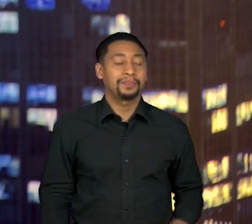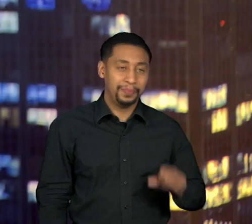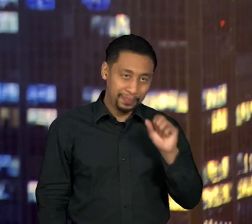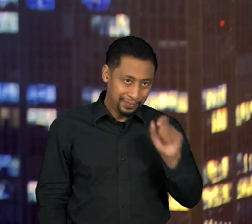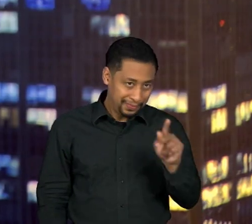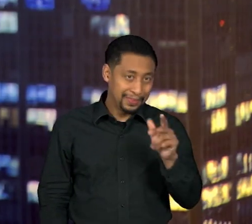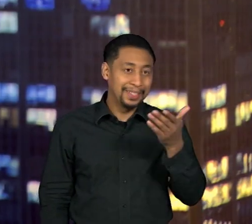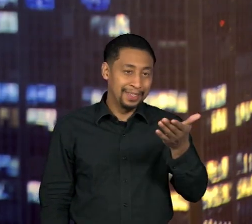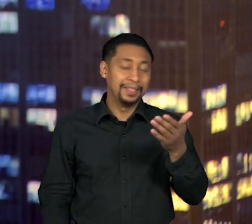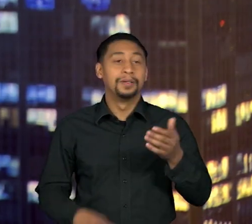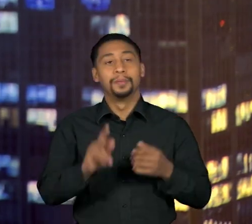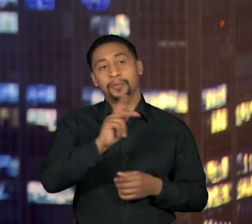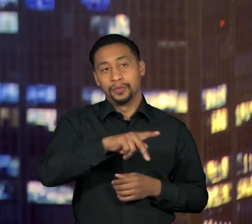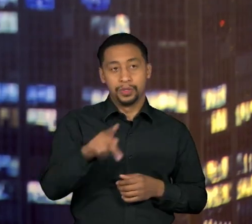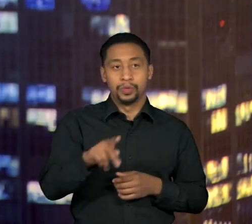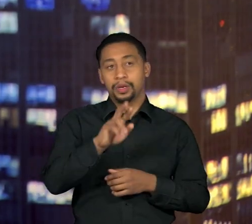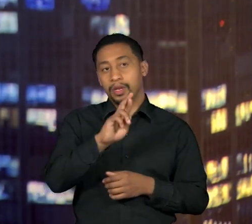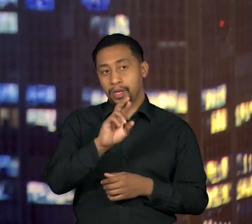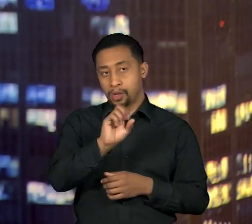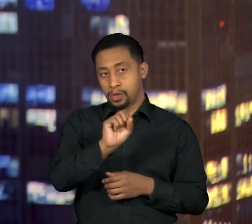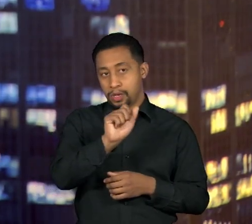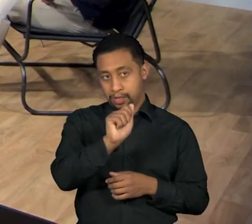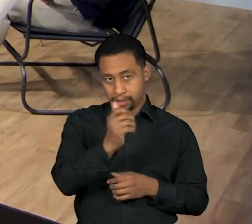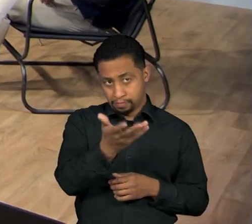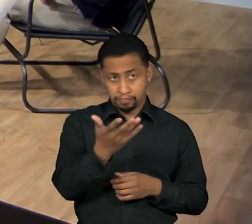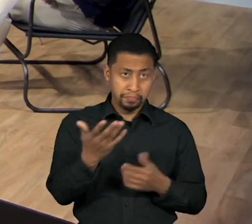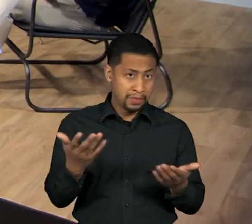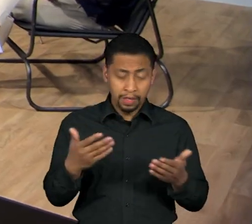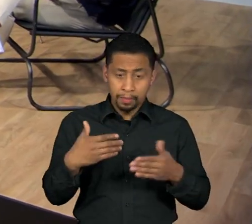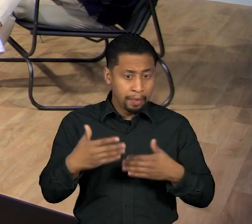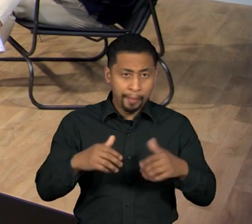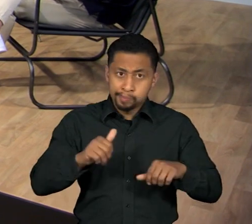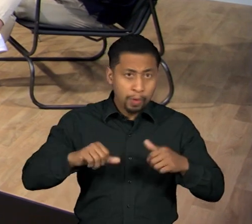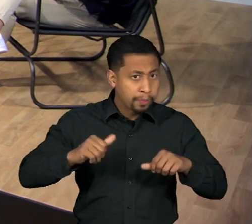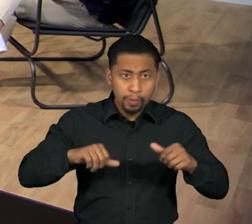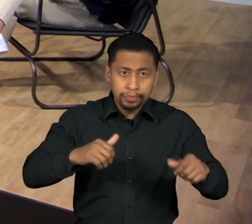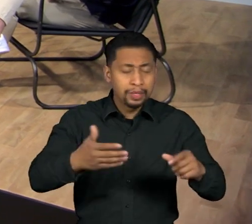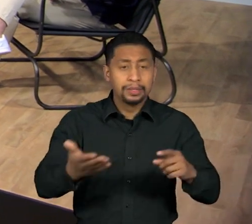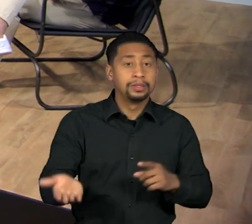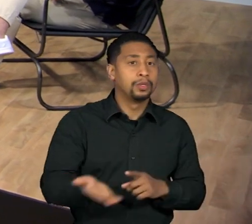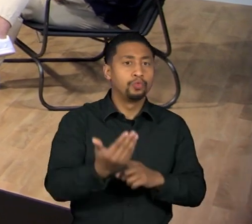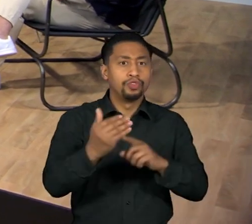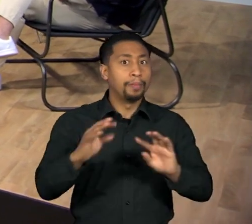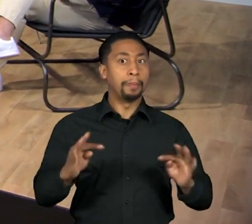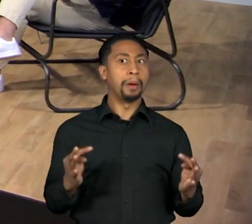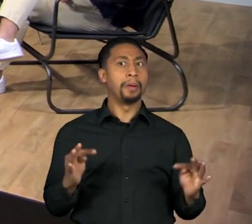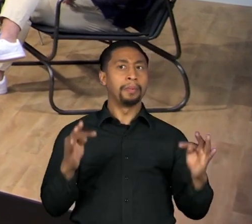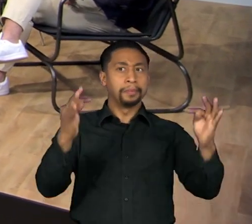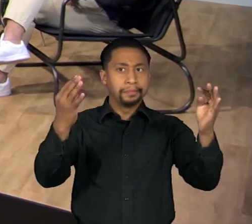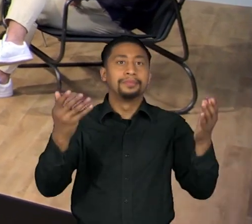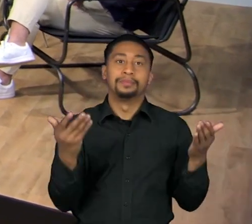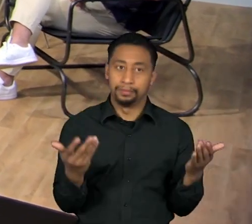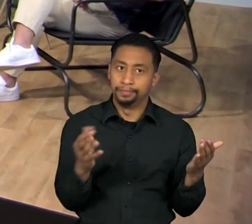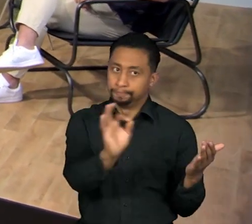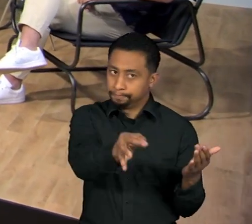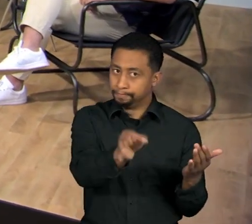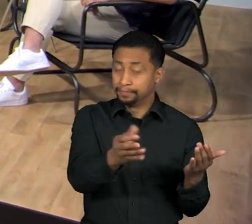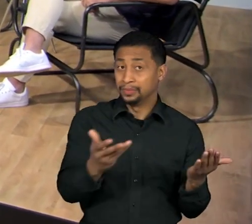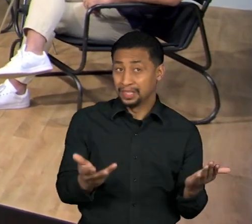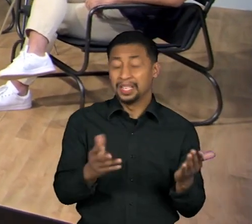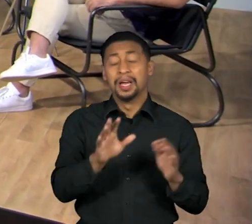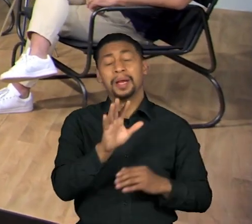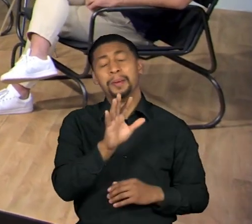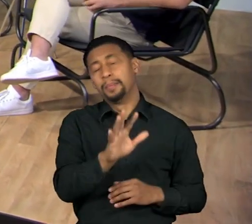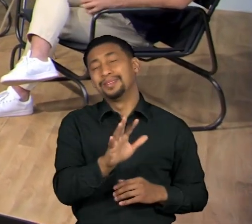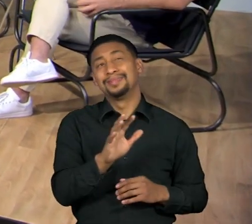professora Rosa, nós vivenciamos aí, acompanhamos uma mudança muito rápida, um avanço da tecnologia, né? Muito rapidamente. Talvez por